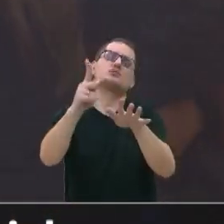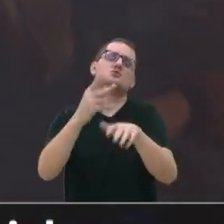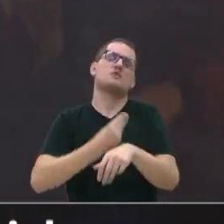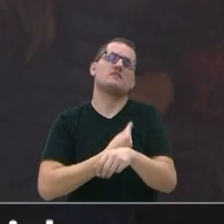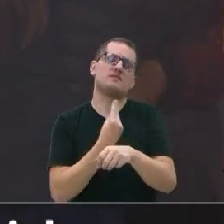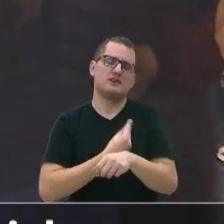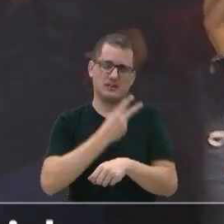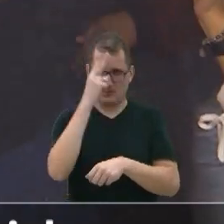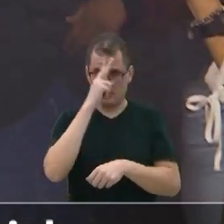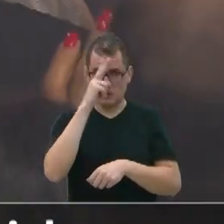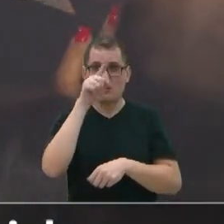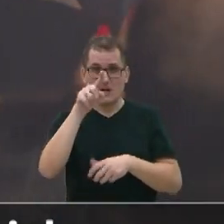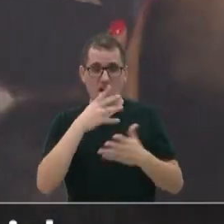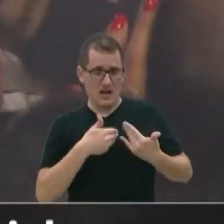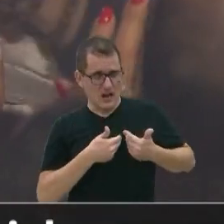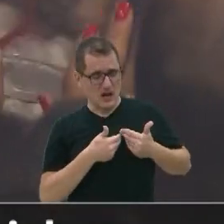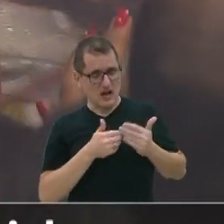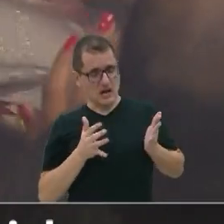essa libertação.